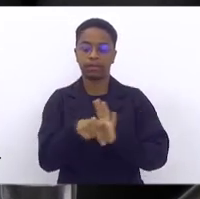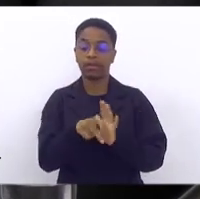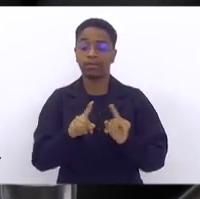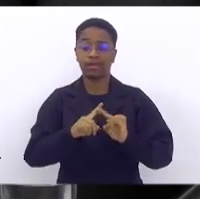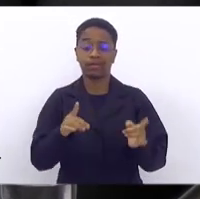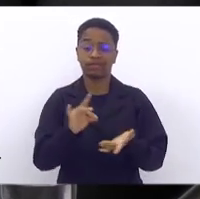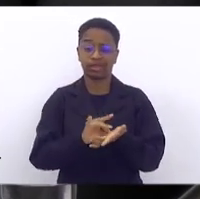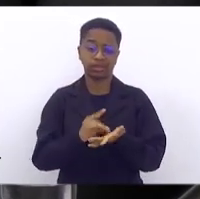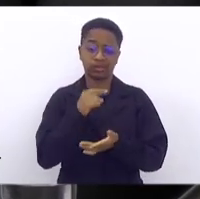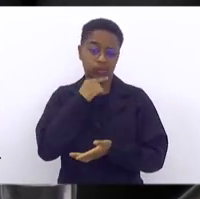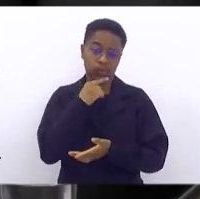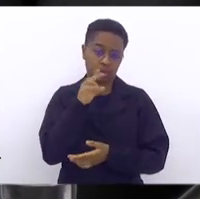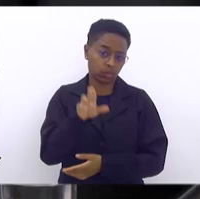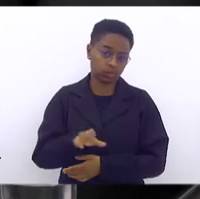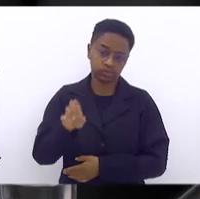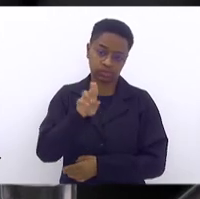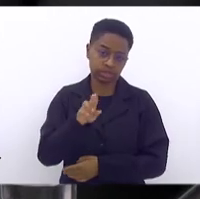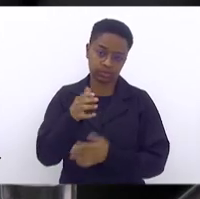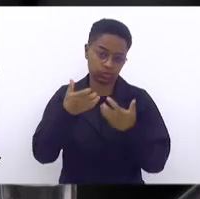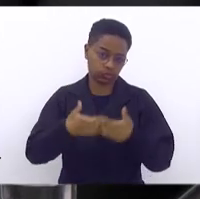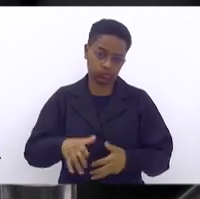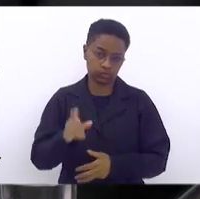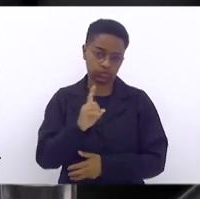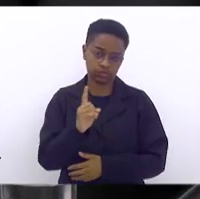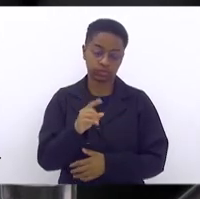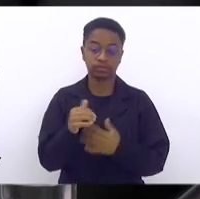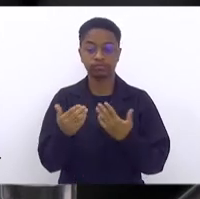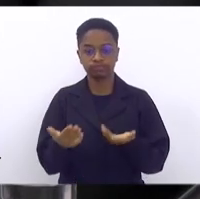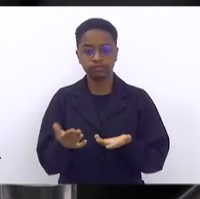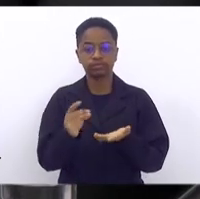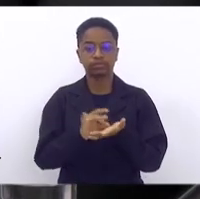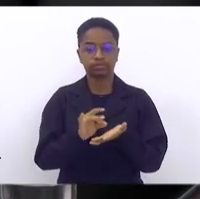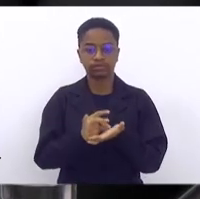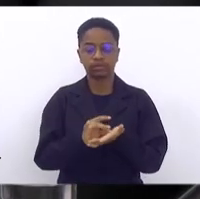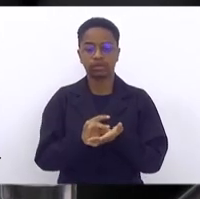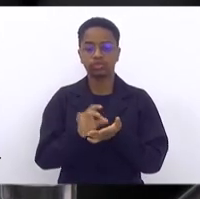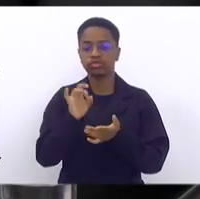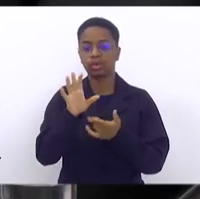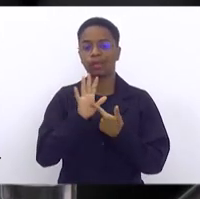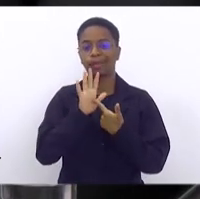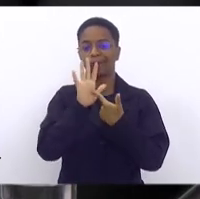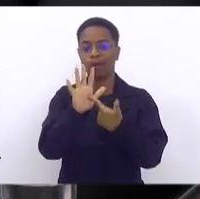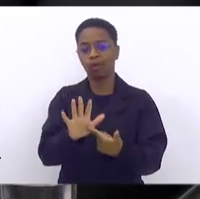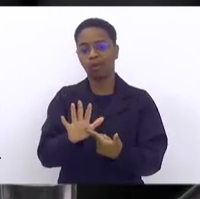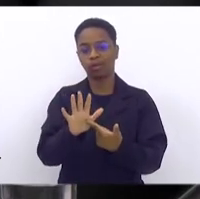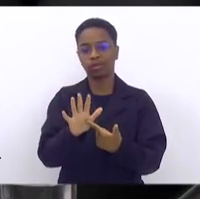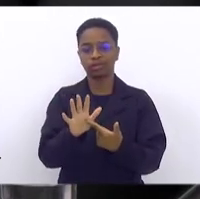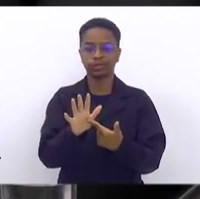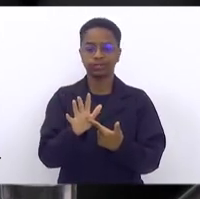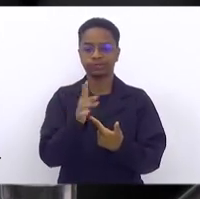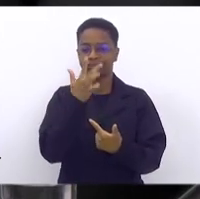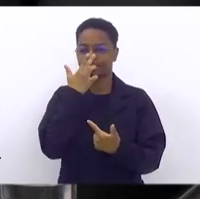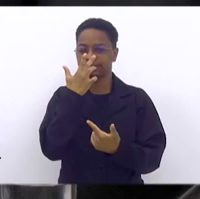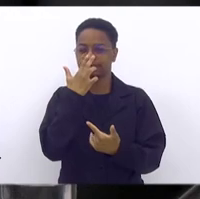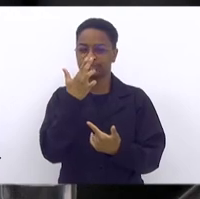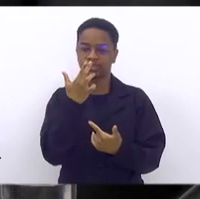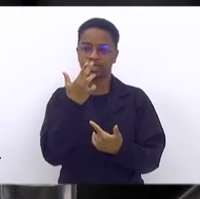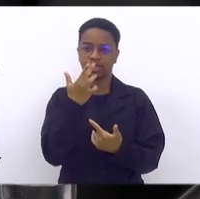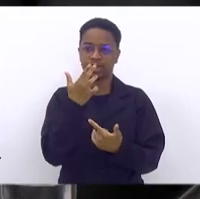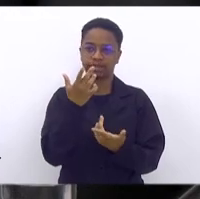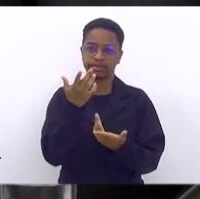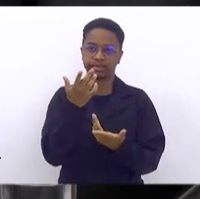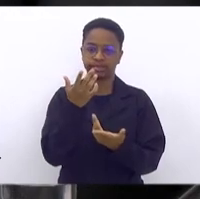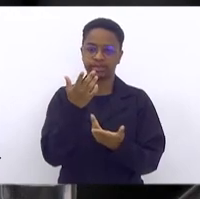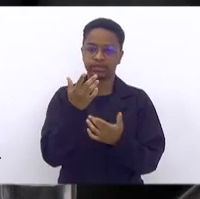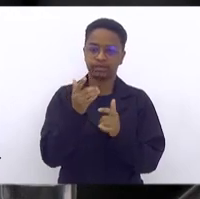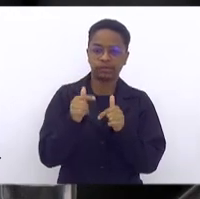aquilo não é funcional, não funciona, né, de fato. Então, acaba tendo mais uma aparência, um efeito psicológico, cosmético, e não